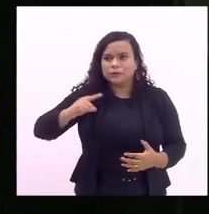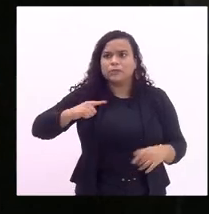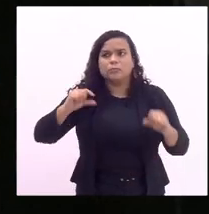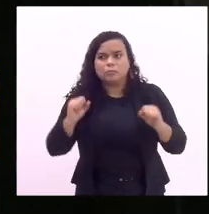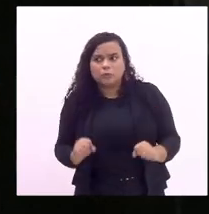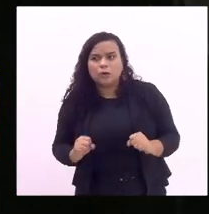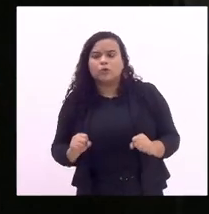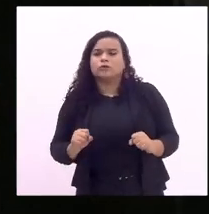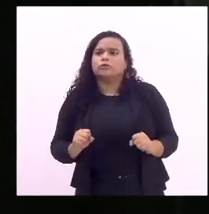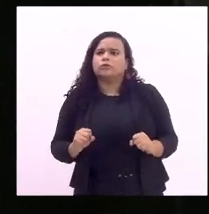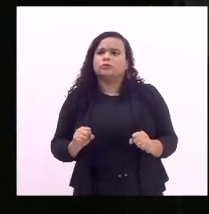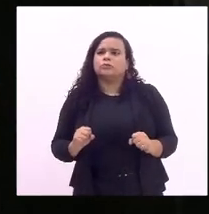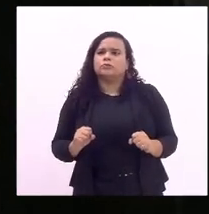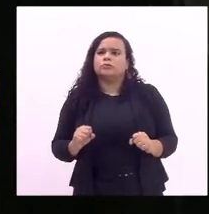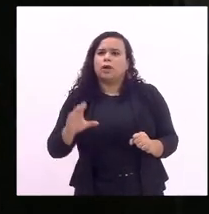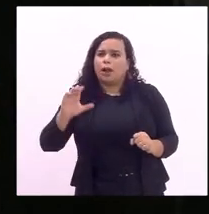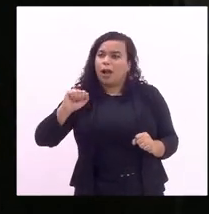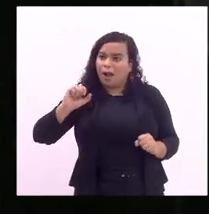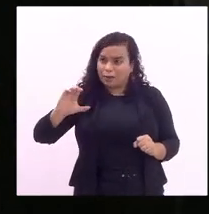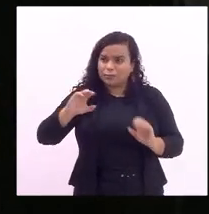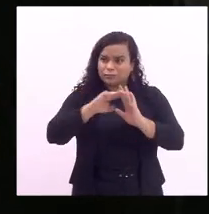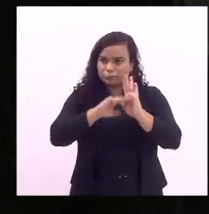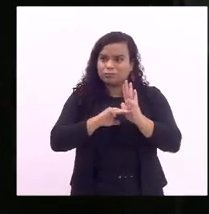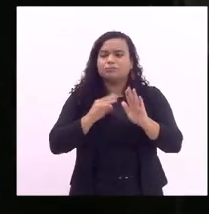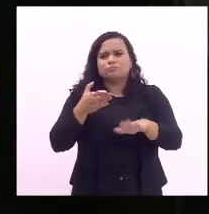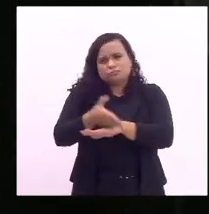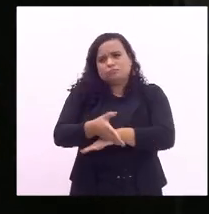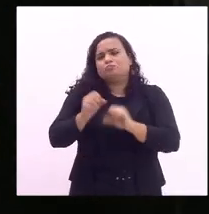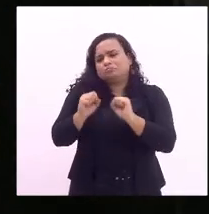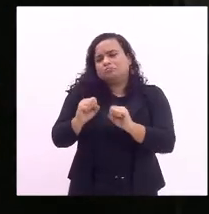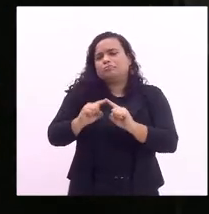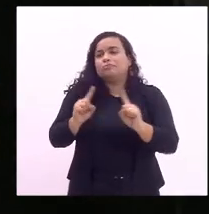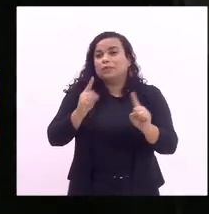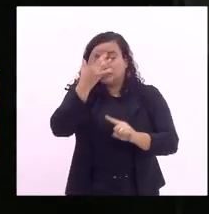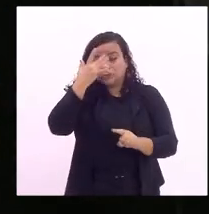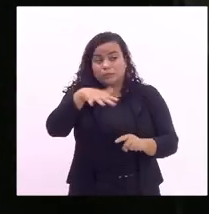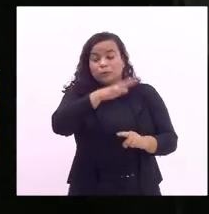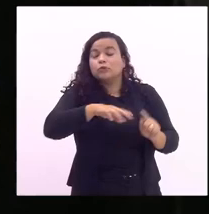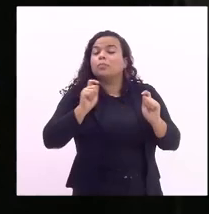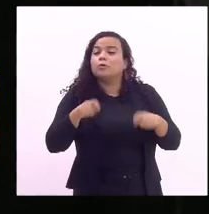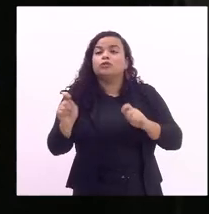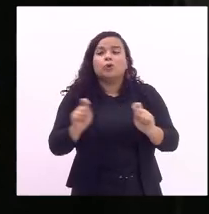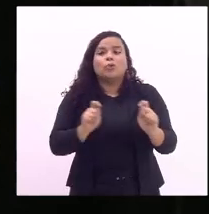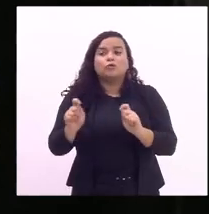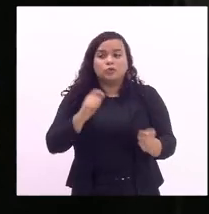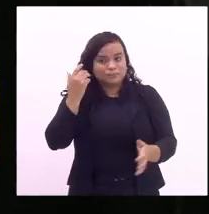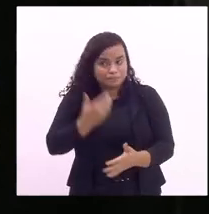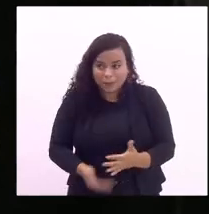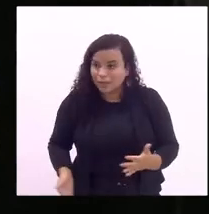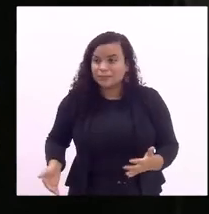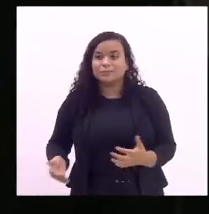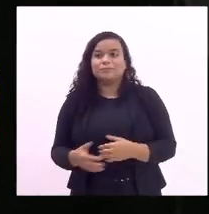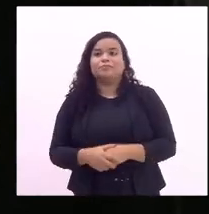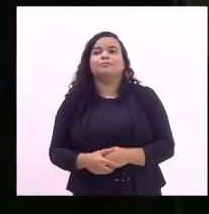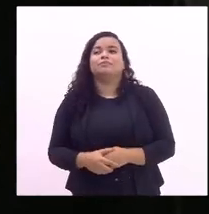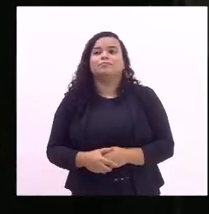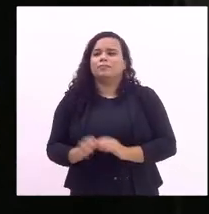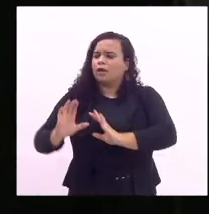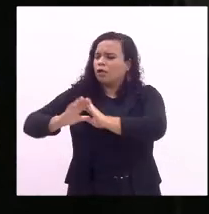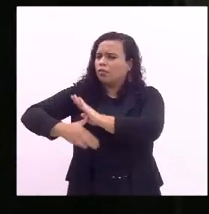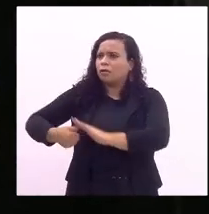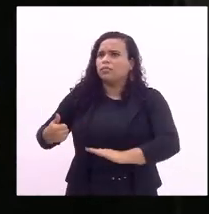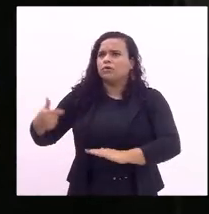entrar nesse CAC. No entanto, as pessoas podem não ter o controle de não ser